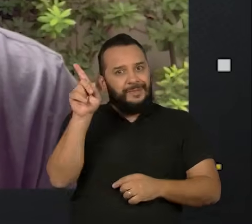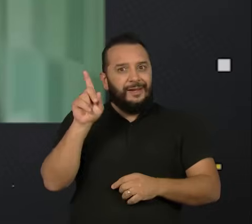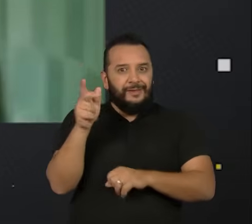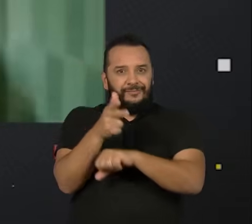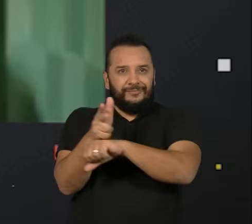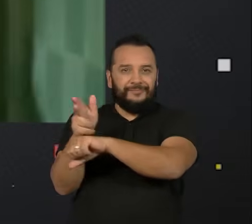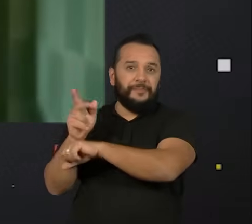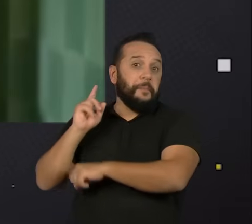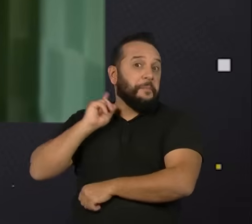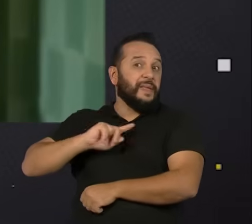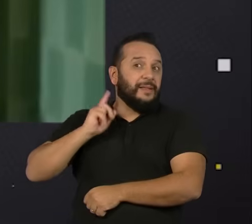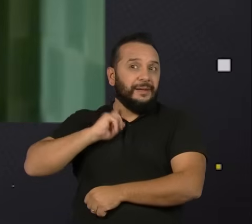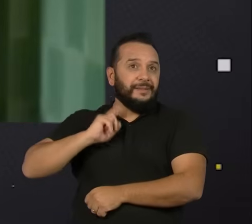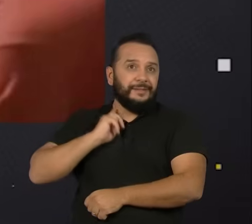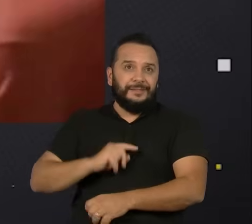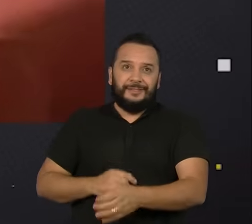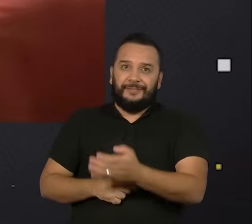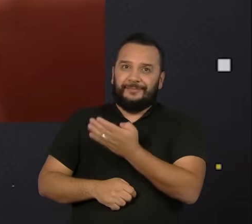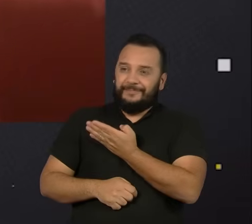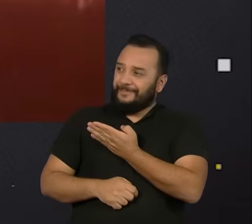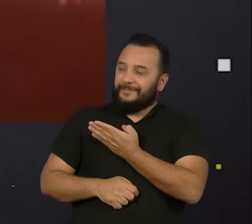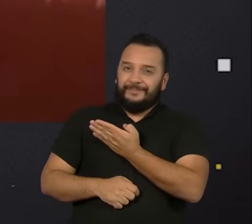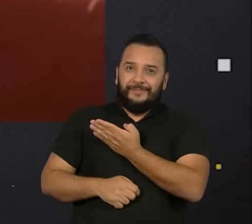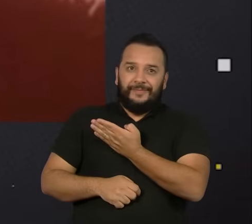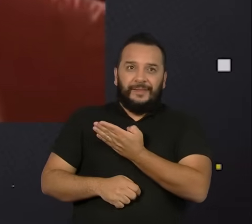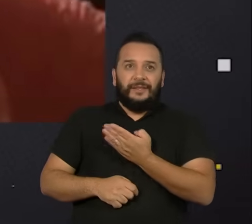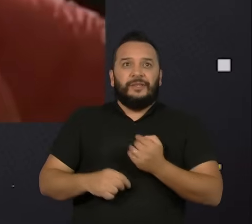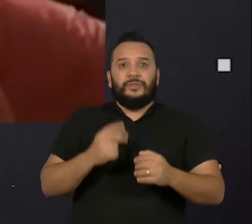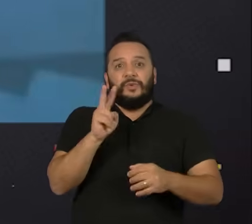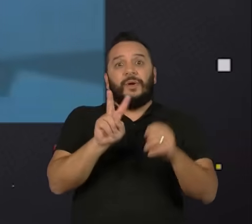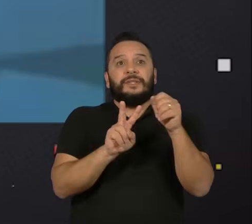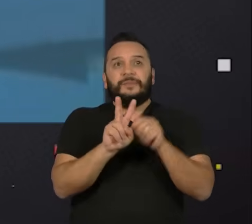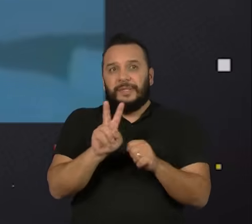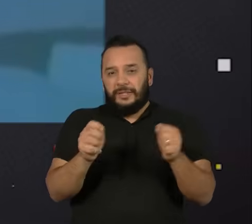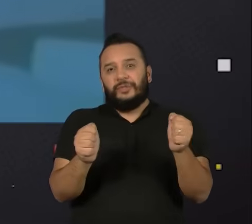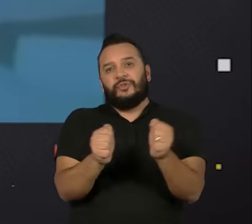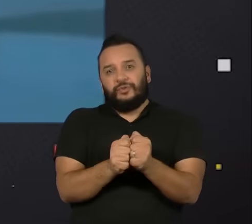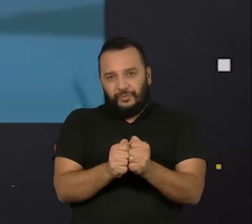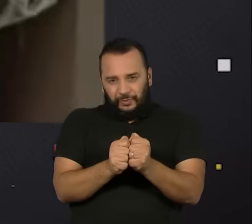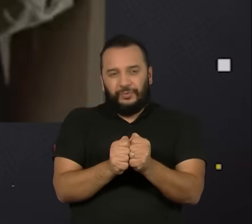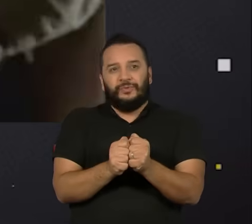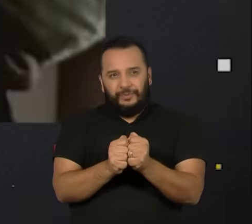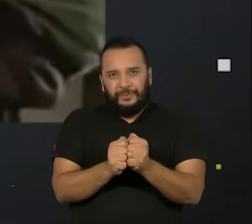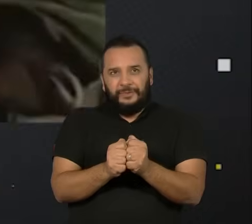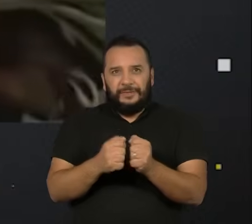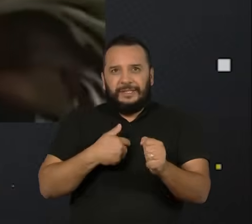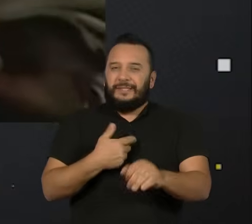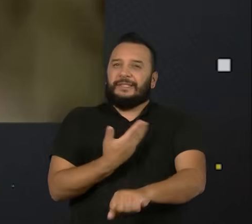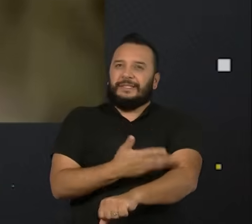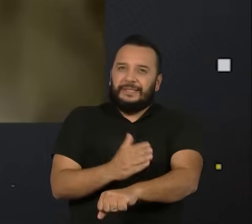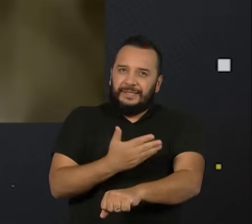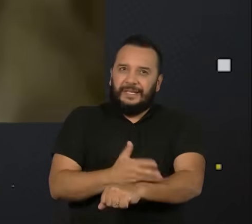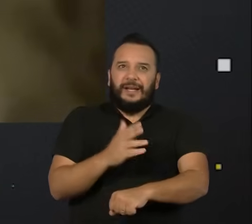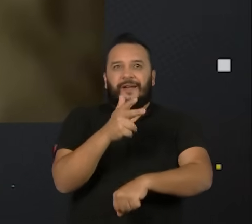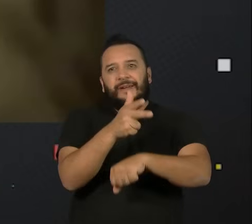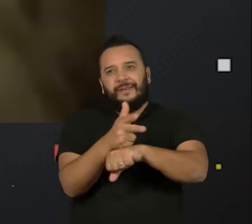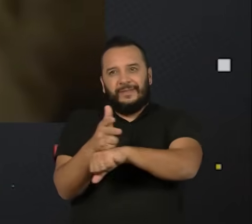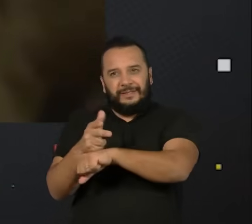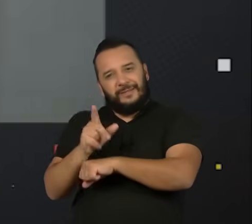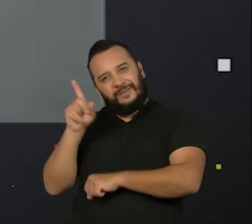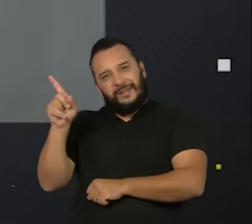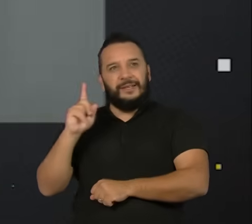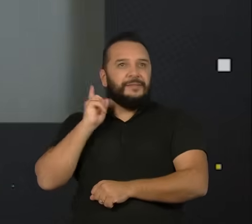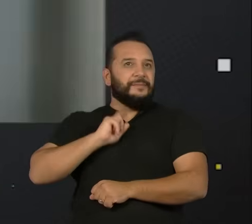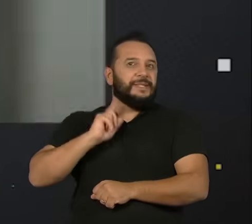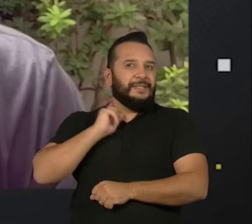Gerais, e convivemos por pelo menos 2 meses ali, durante os ensaios e filmagem